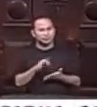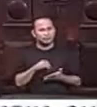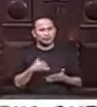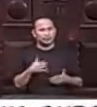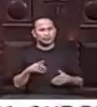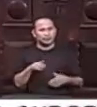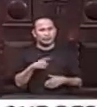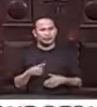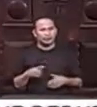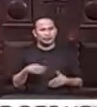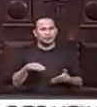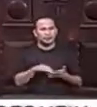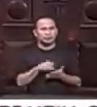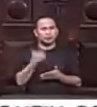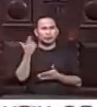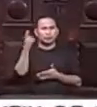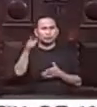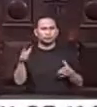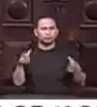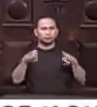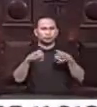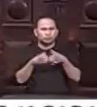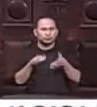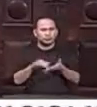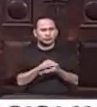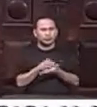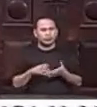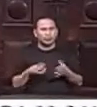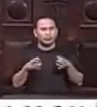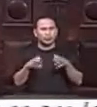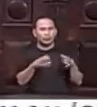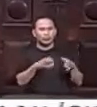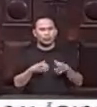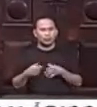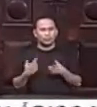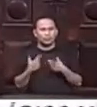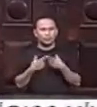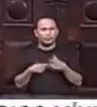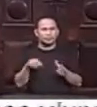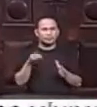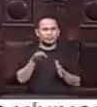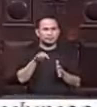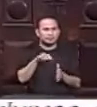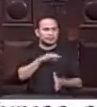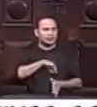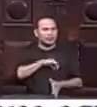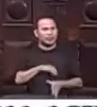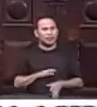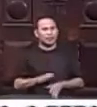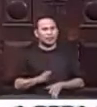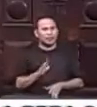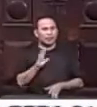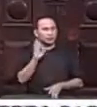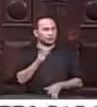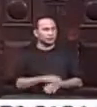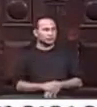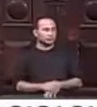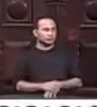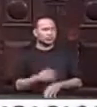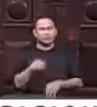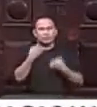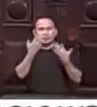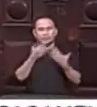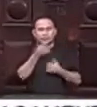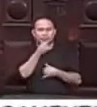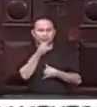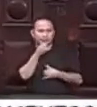secretários de outras secretarias ou de outro órgão, que o salário seja muito alto. Vou dar um exemplo para Vossas Excelências.